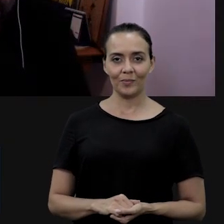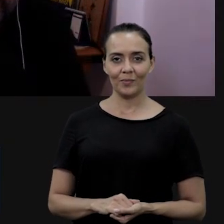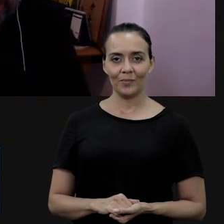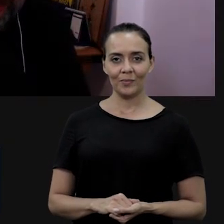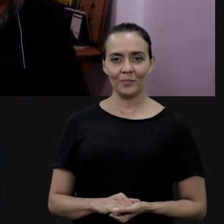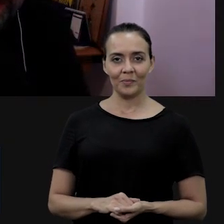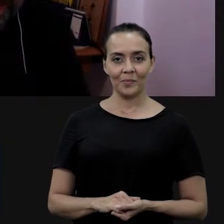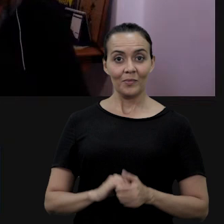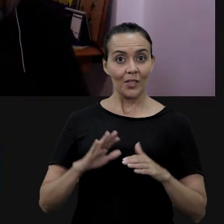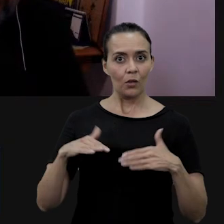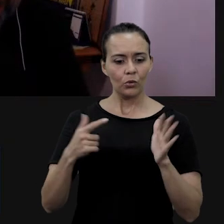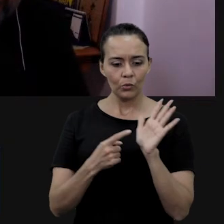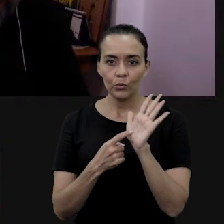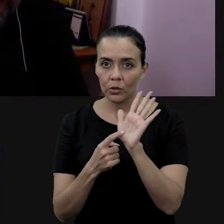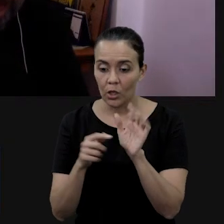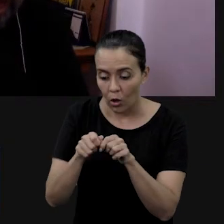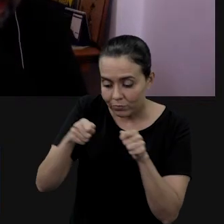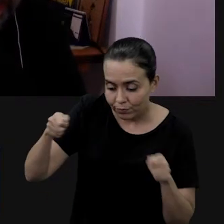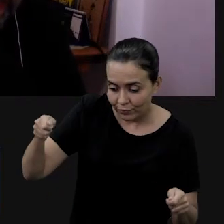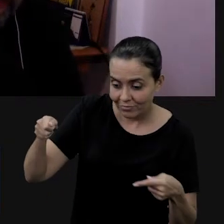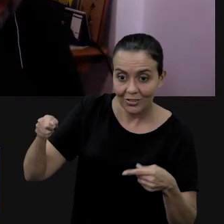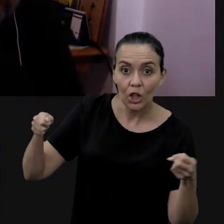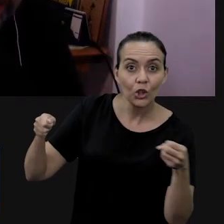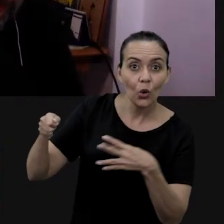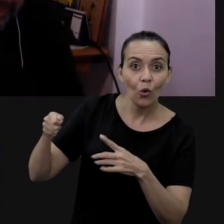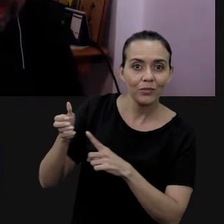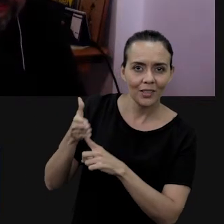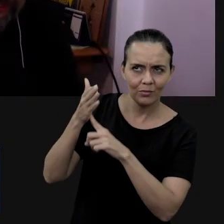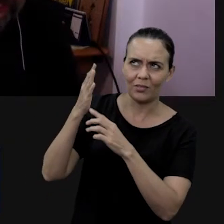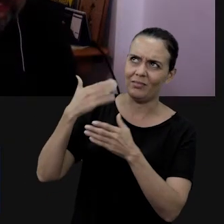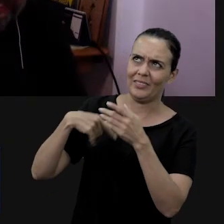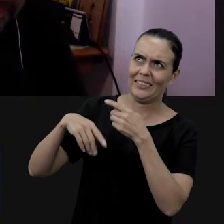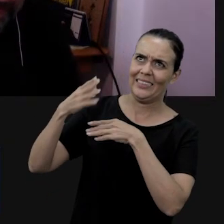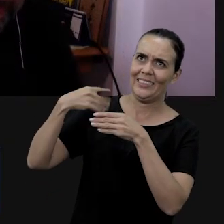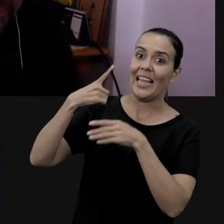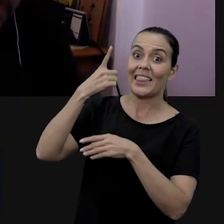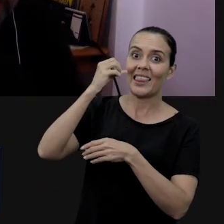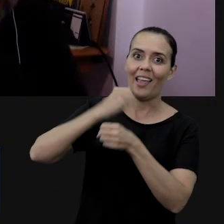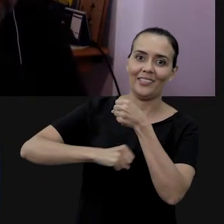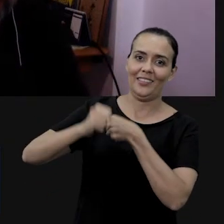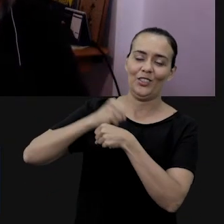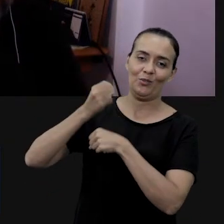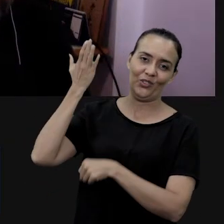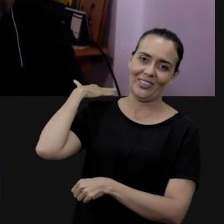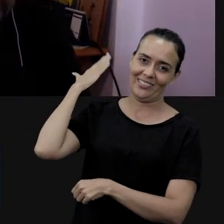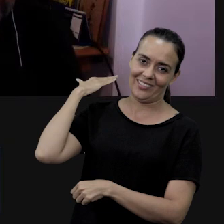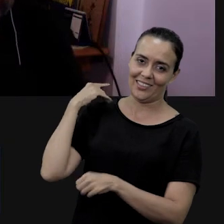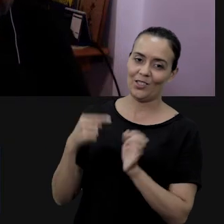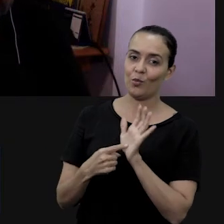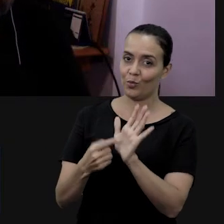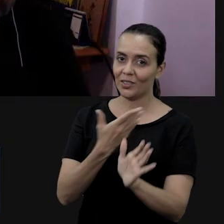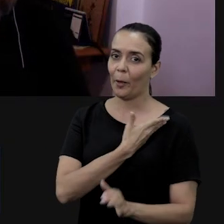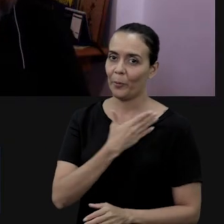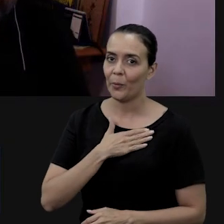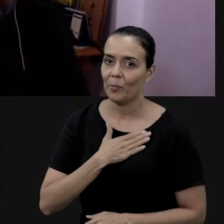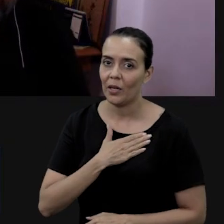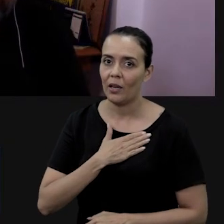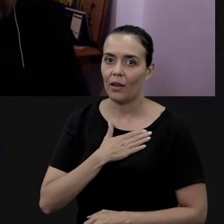eu mostrei esses equipamentos ali alguns anos atrás, 10 anos atrás aí para os